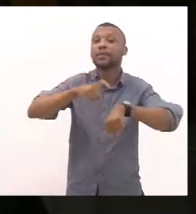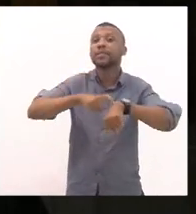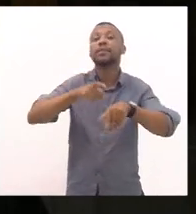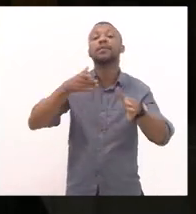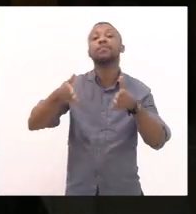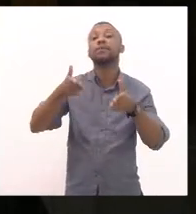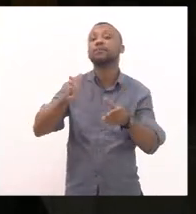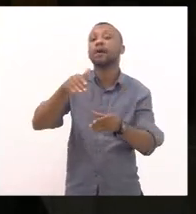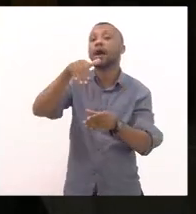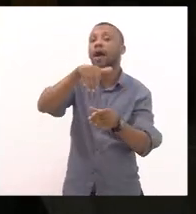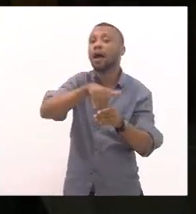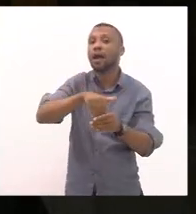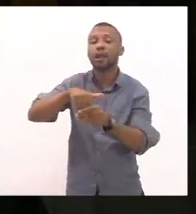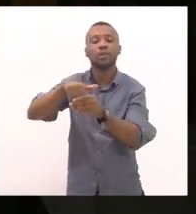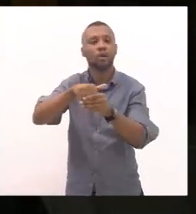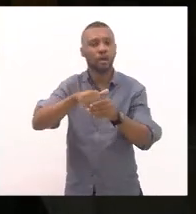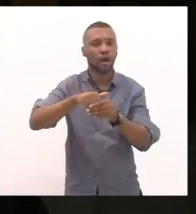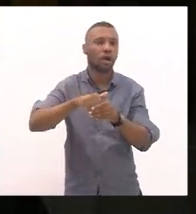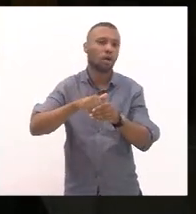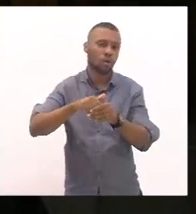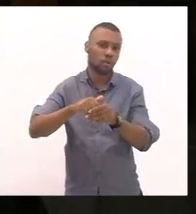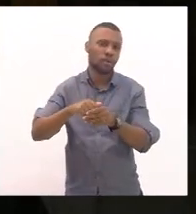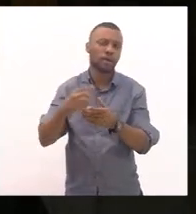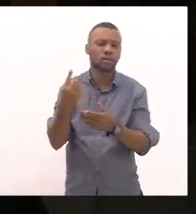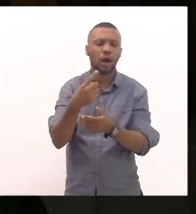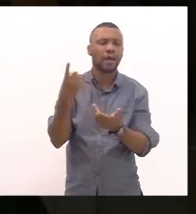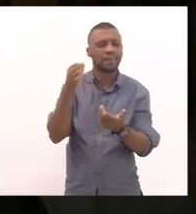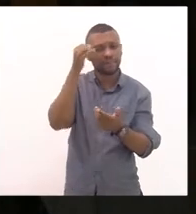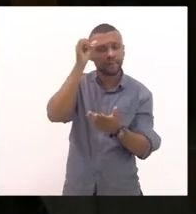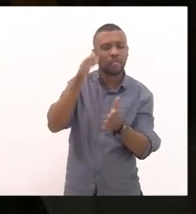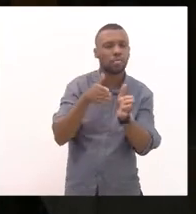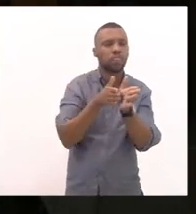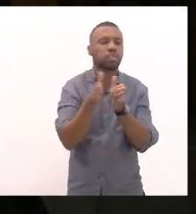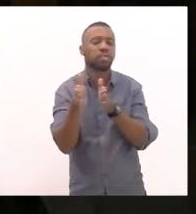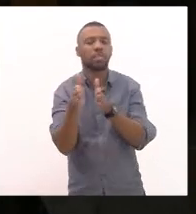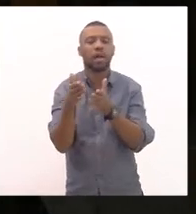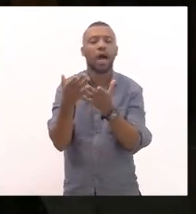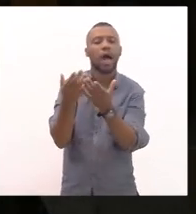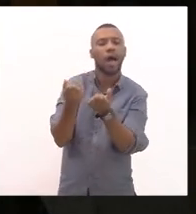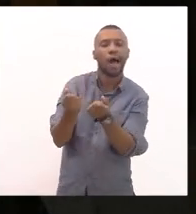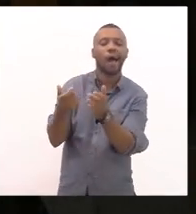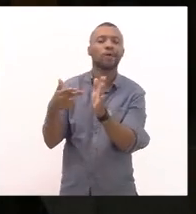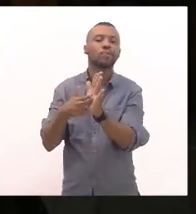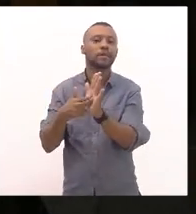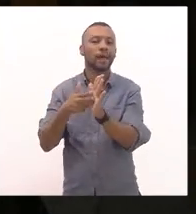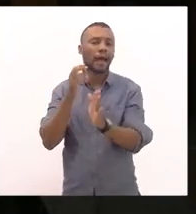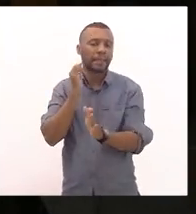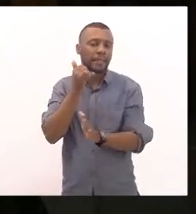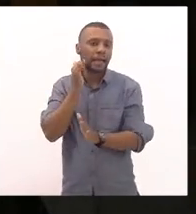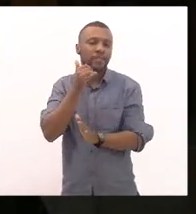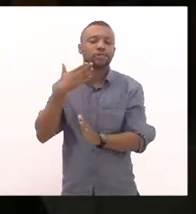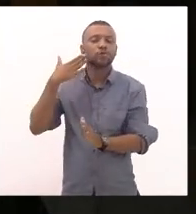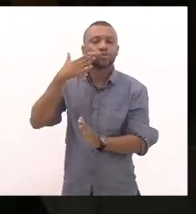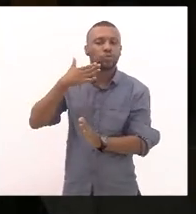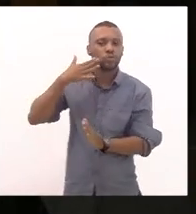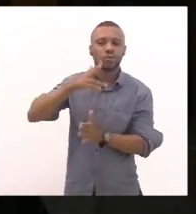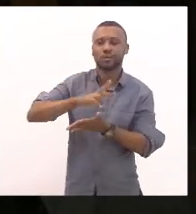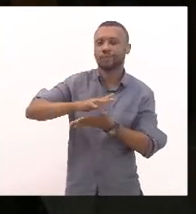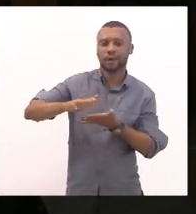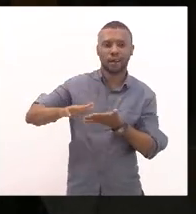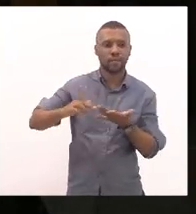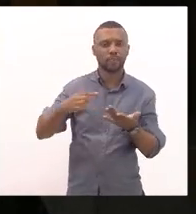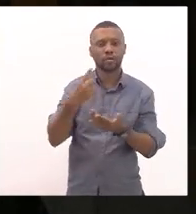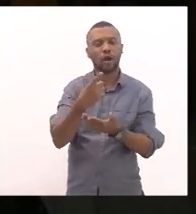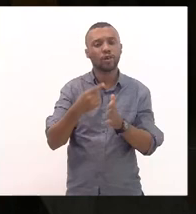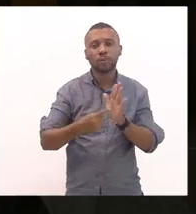eleitoral e para que nós não caiamos nas narrativas e para que nós sim